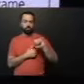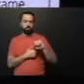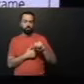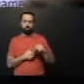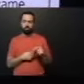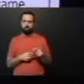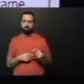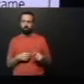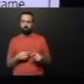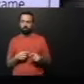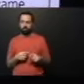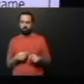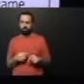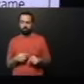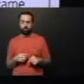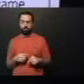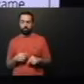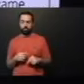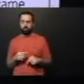Axilaxi, som do KS.